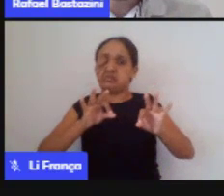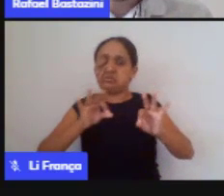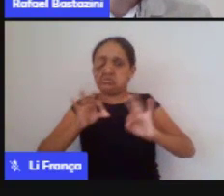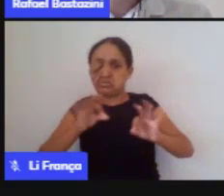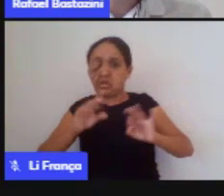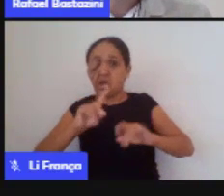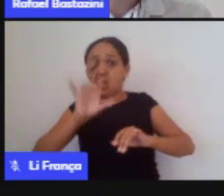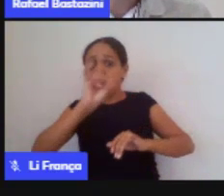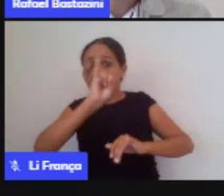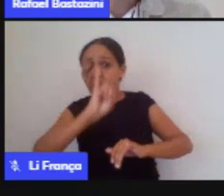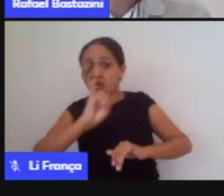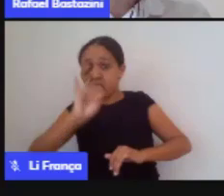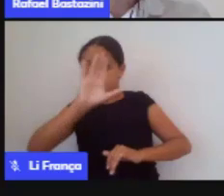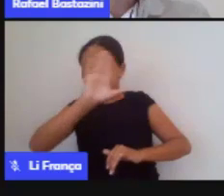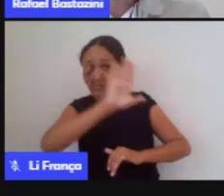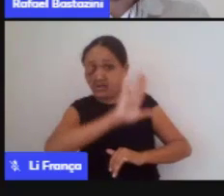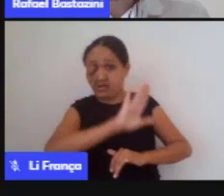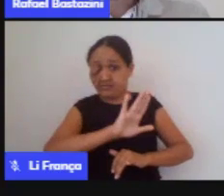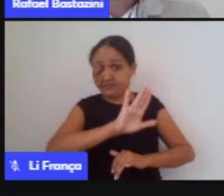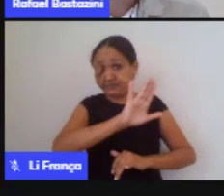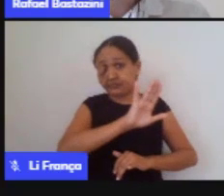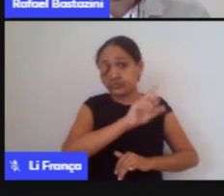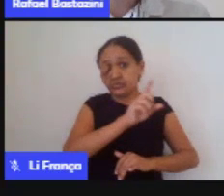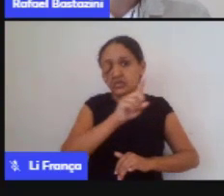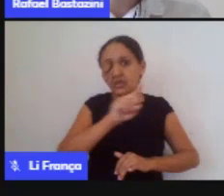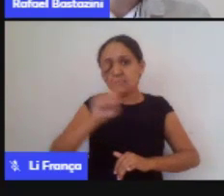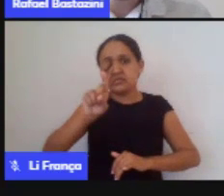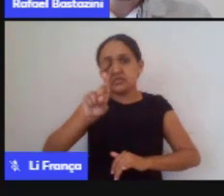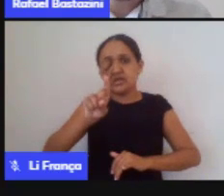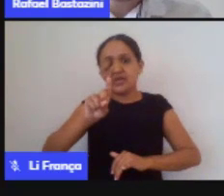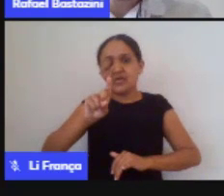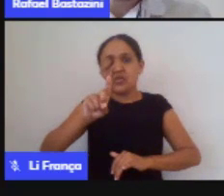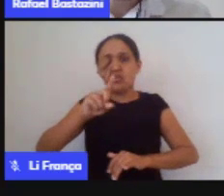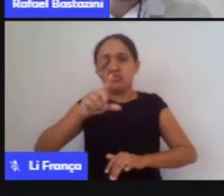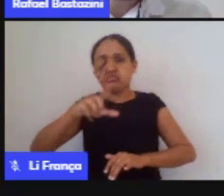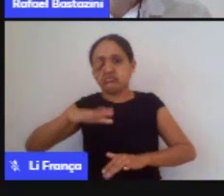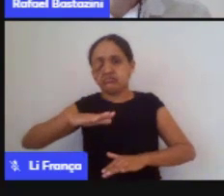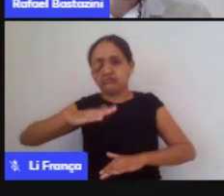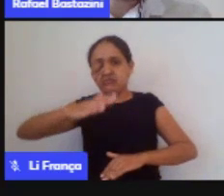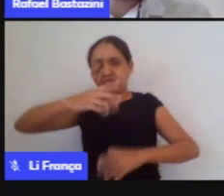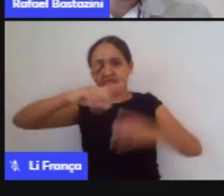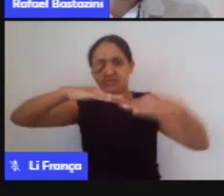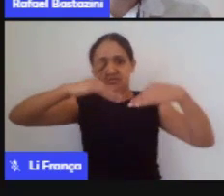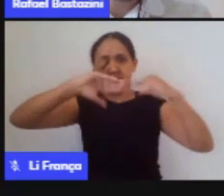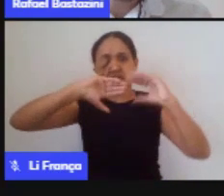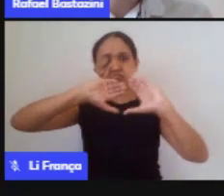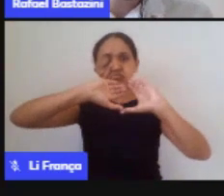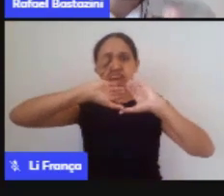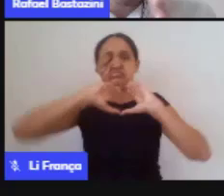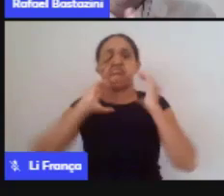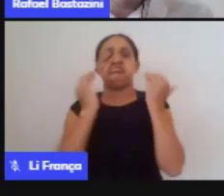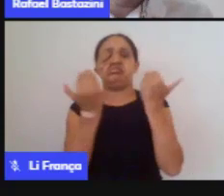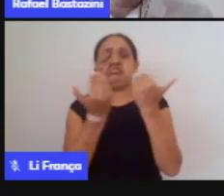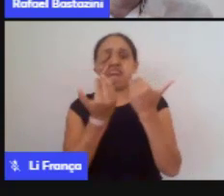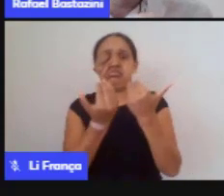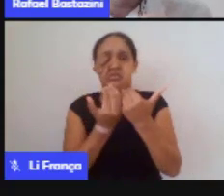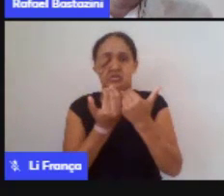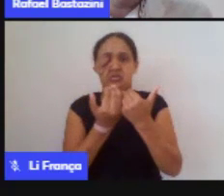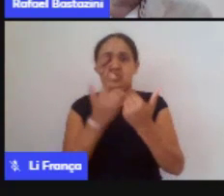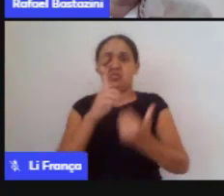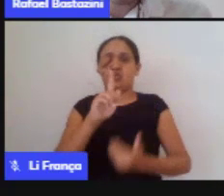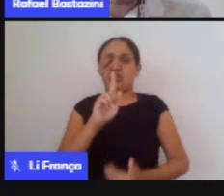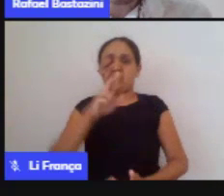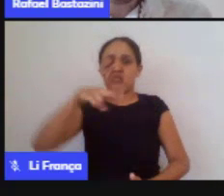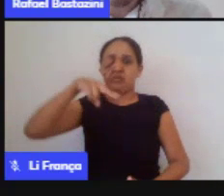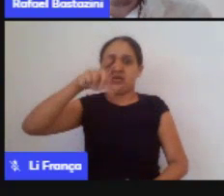Nessa imagem ao lado a gente pode ver o ginásio do Guarandizão e ali a Avenida Ernesto Geisel. Então